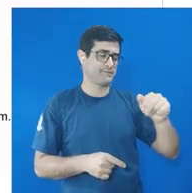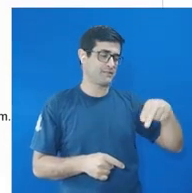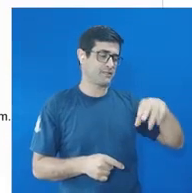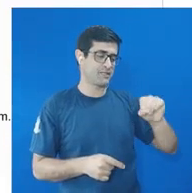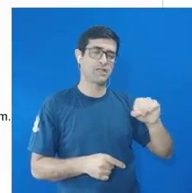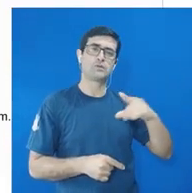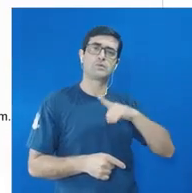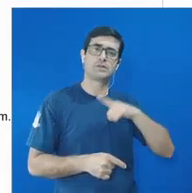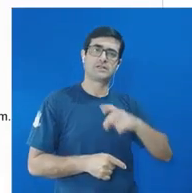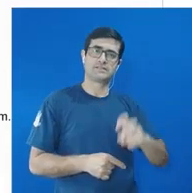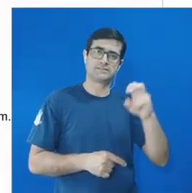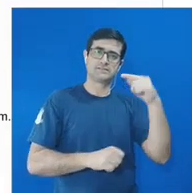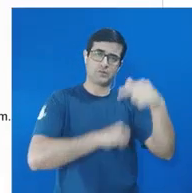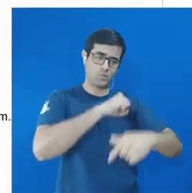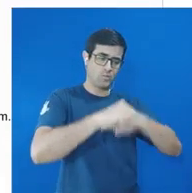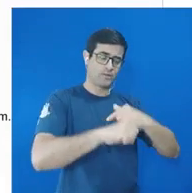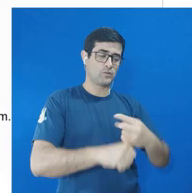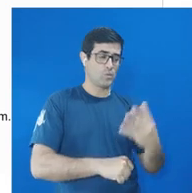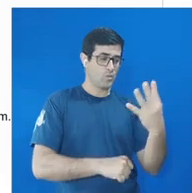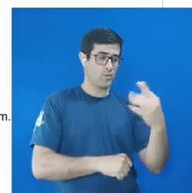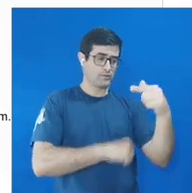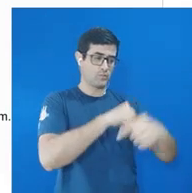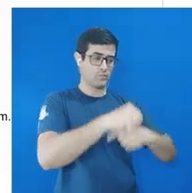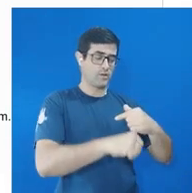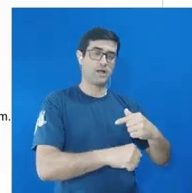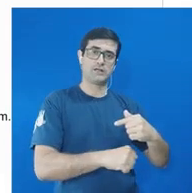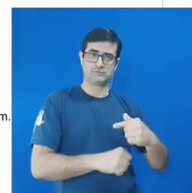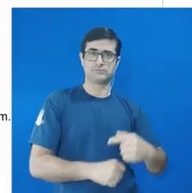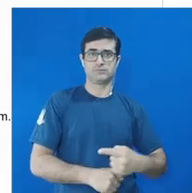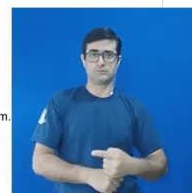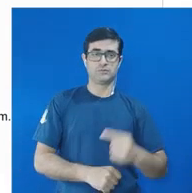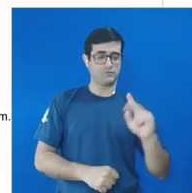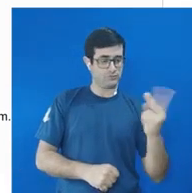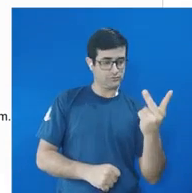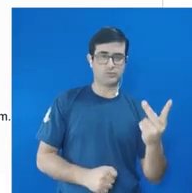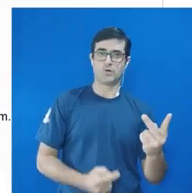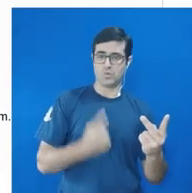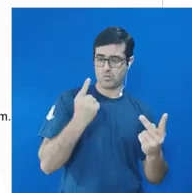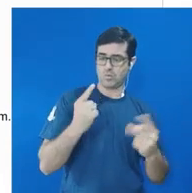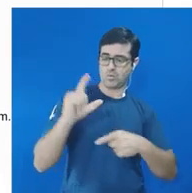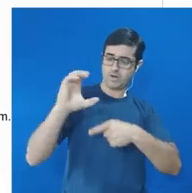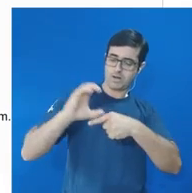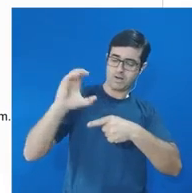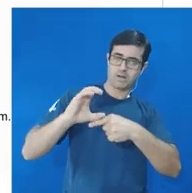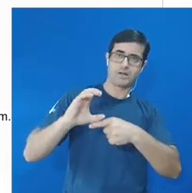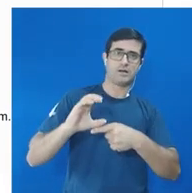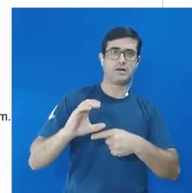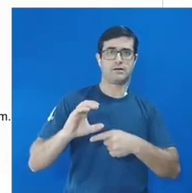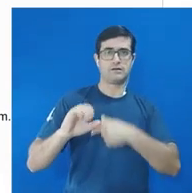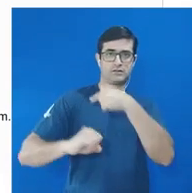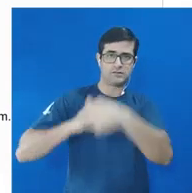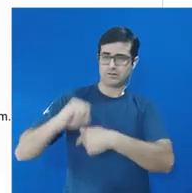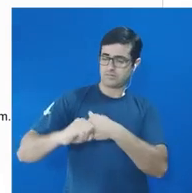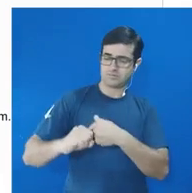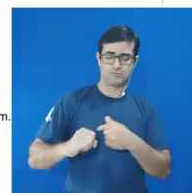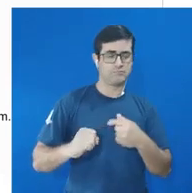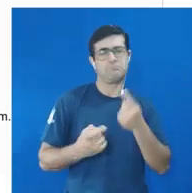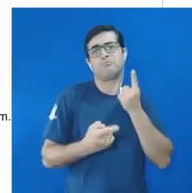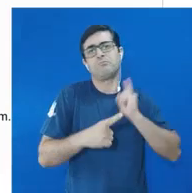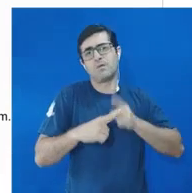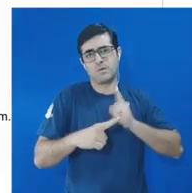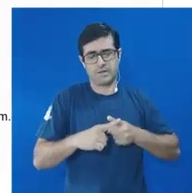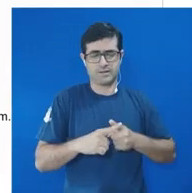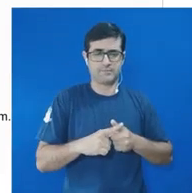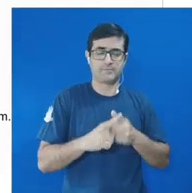5 átomos, 4 hidrogênios e 1 átomo de carbono. Por quê? Como a distância entre